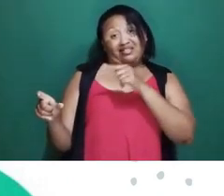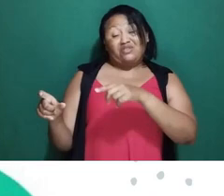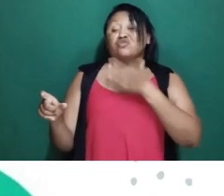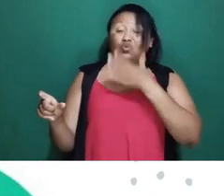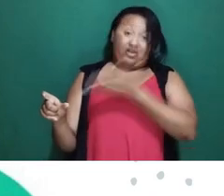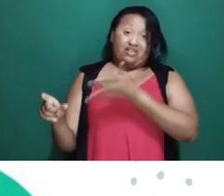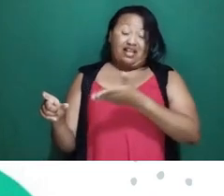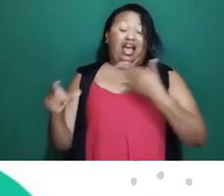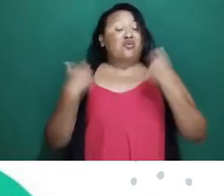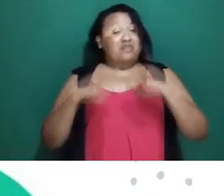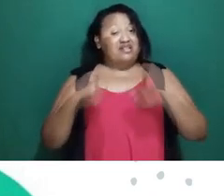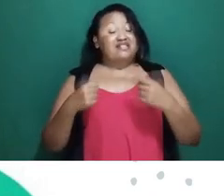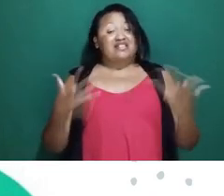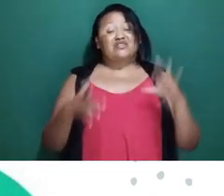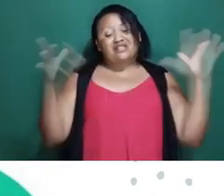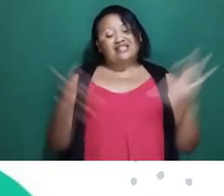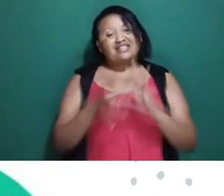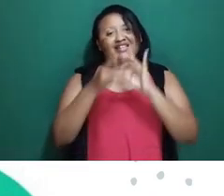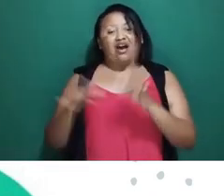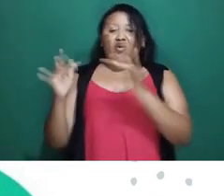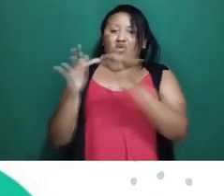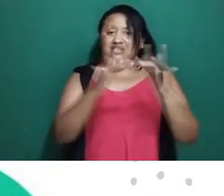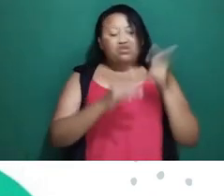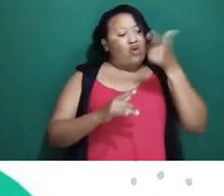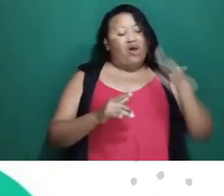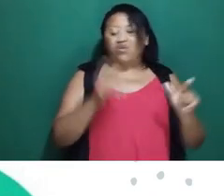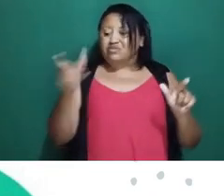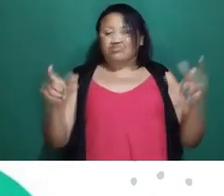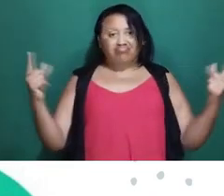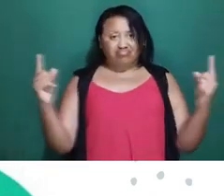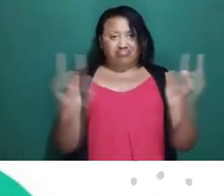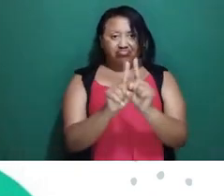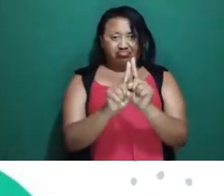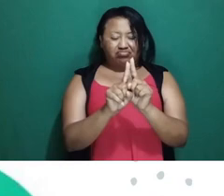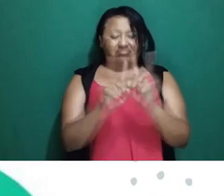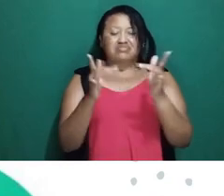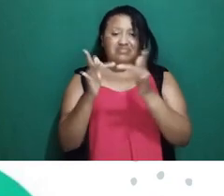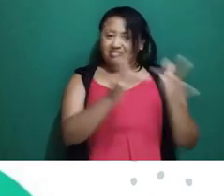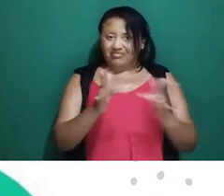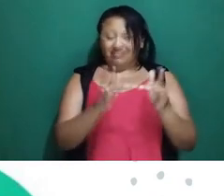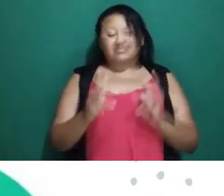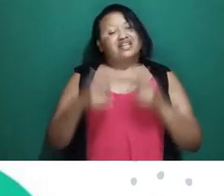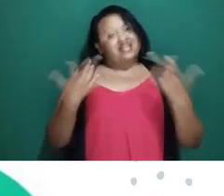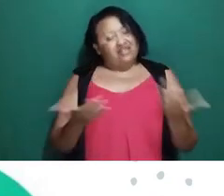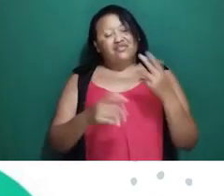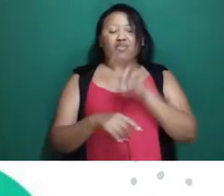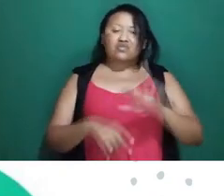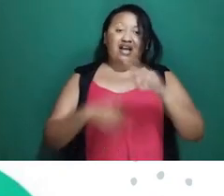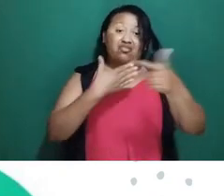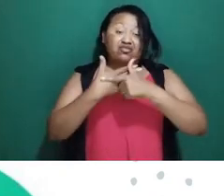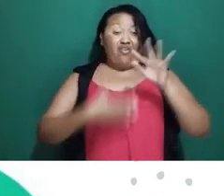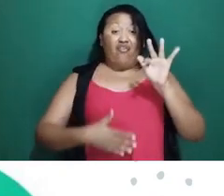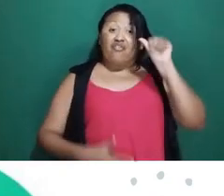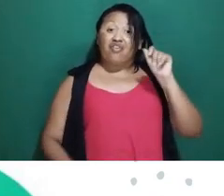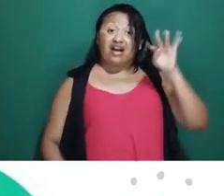de alguma forma manter o contato com essa outra pessoa como eu interlocutor e eu vou usar a função fática com esse objetivo